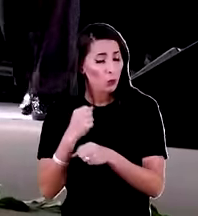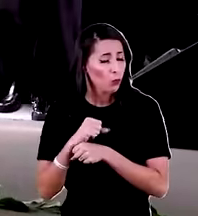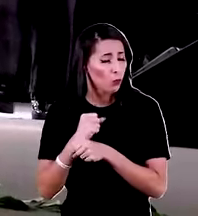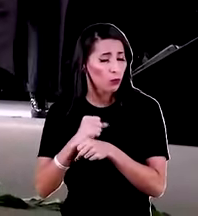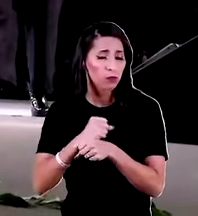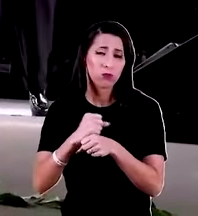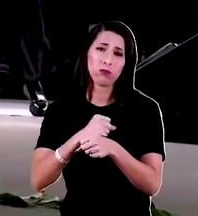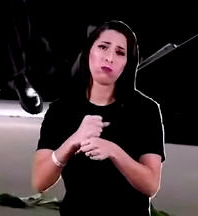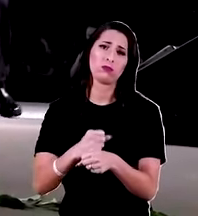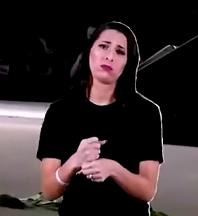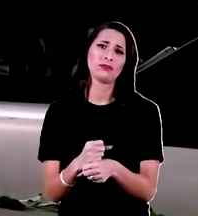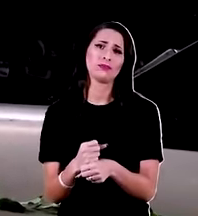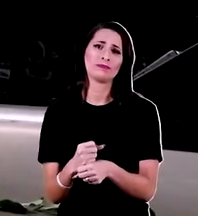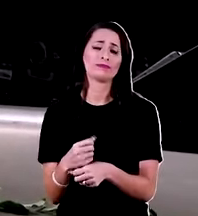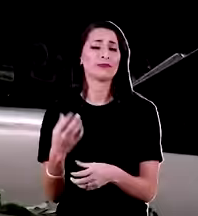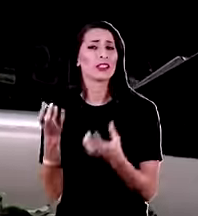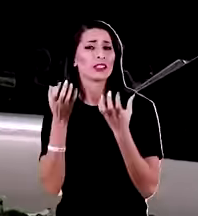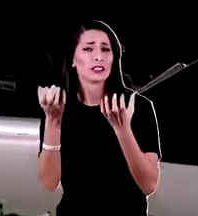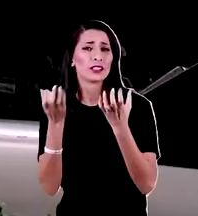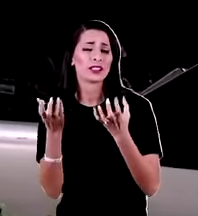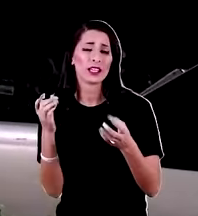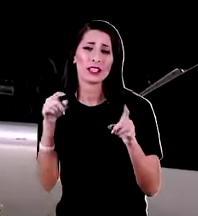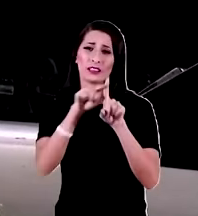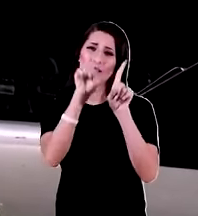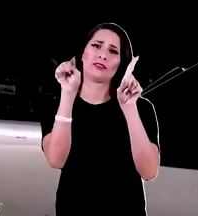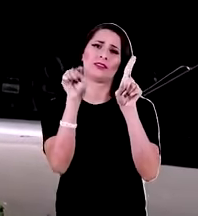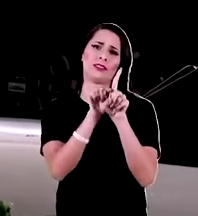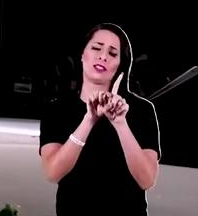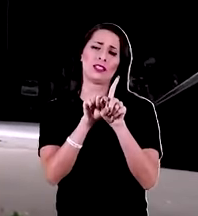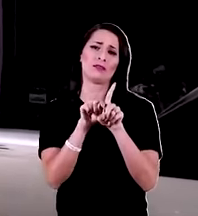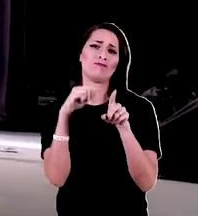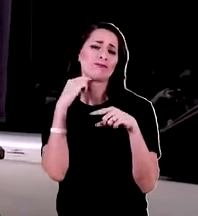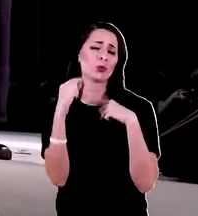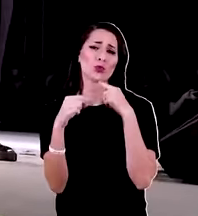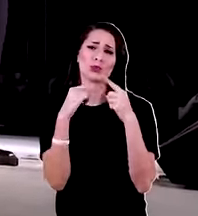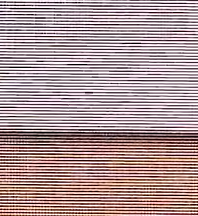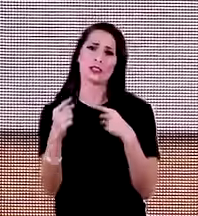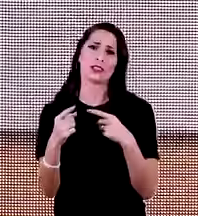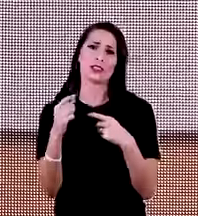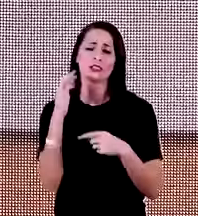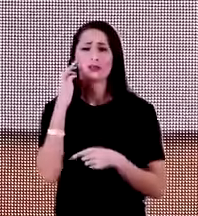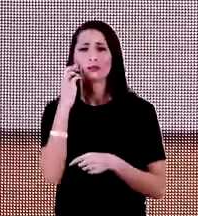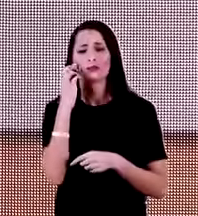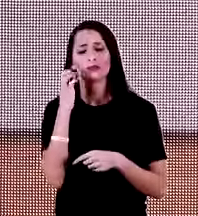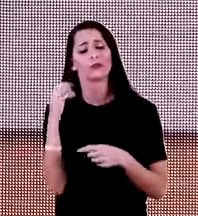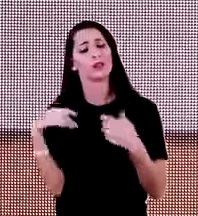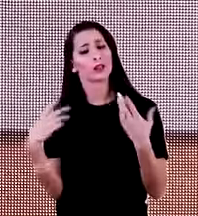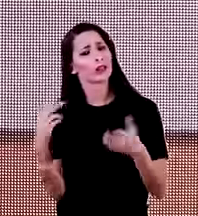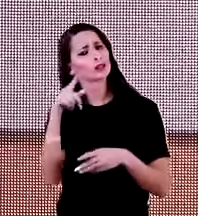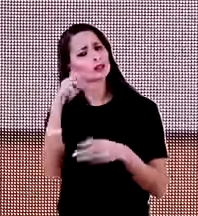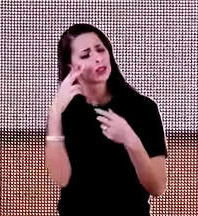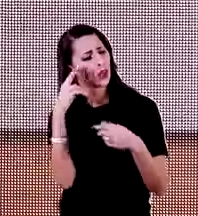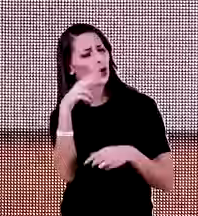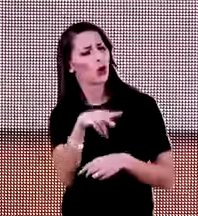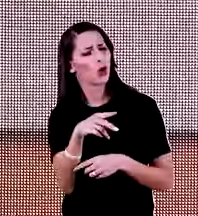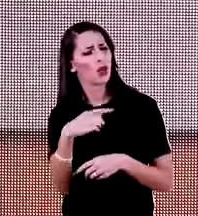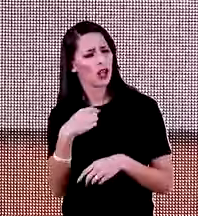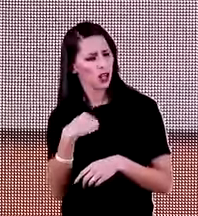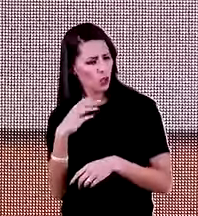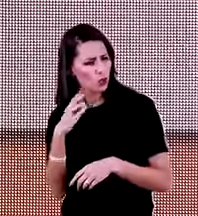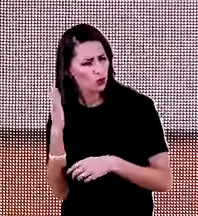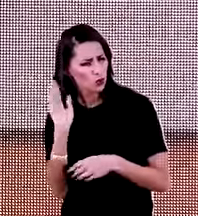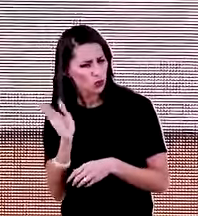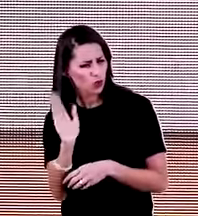muitos anos, tenta ter um bebezinho e não consegue. E você olha para você e diz: mas eu já tenho 3, eu já